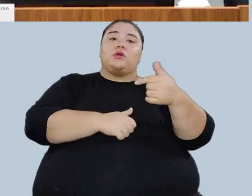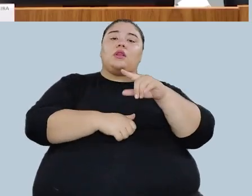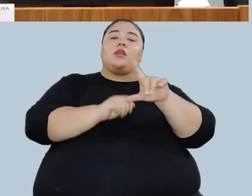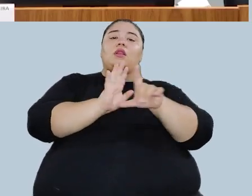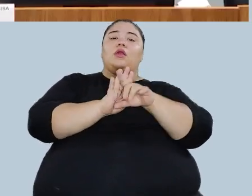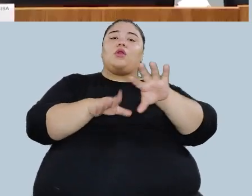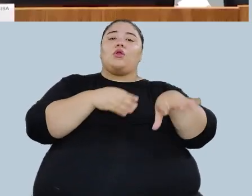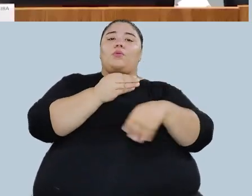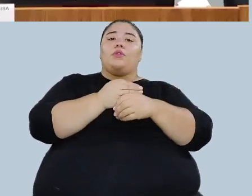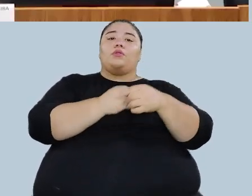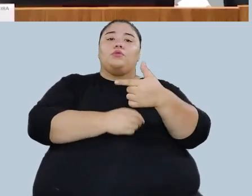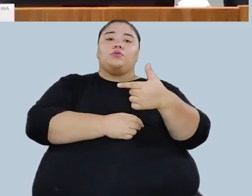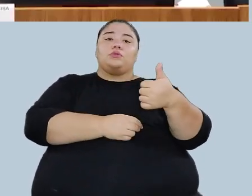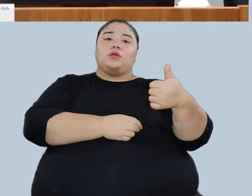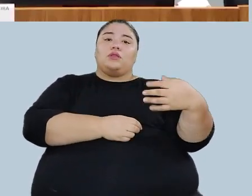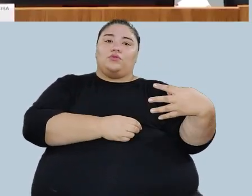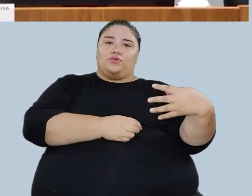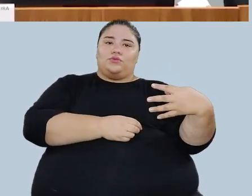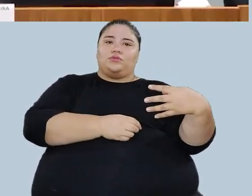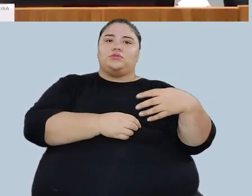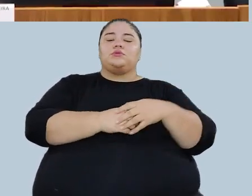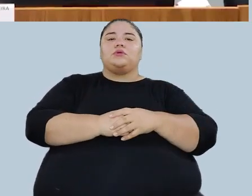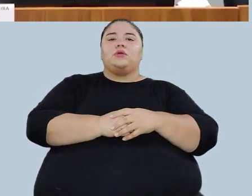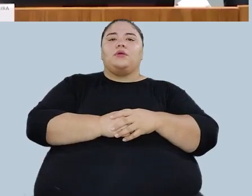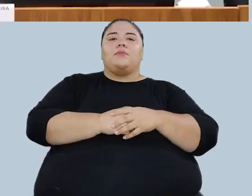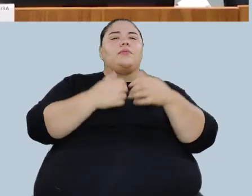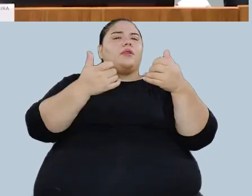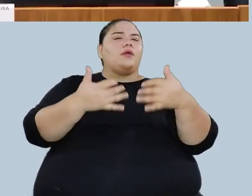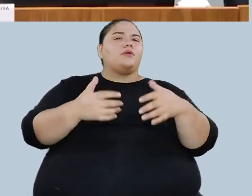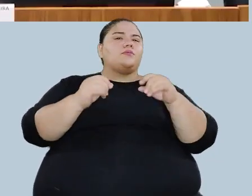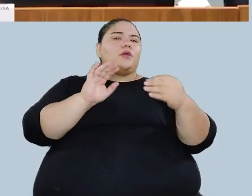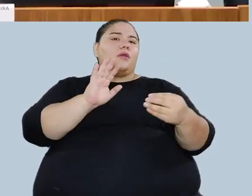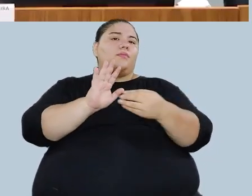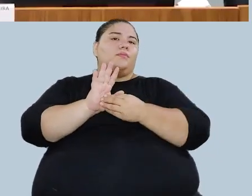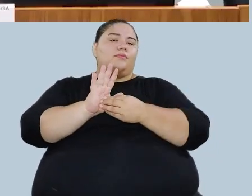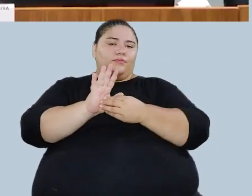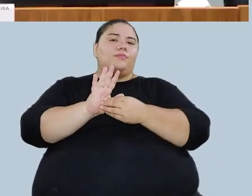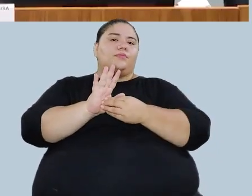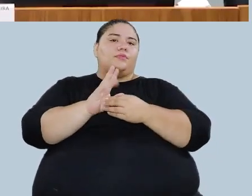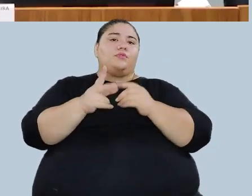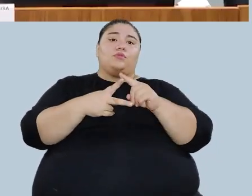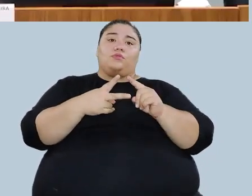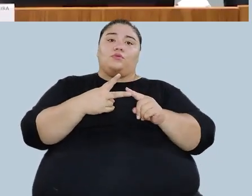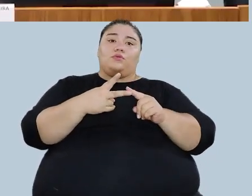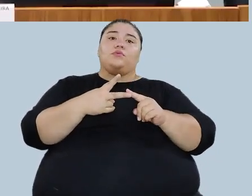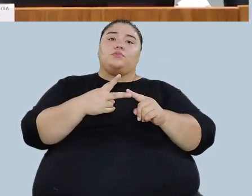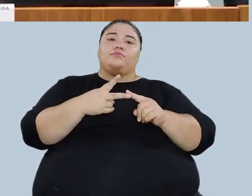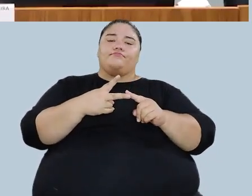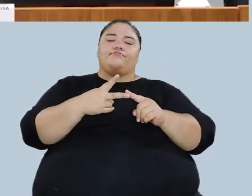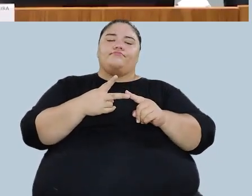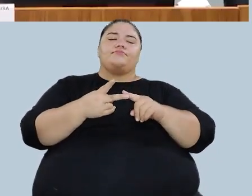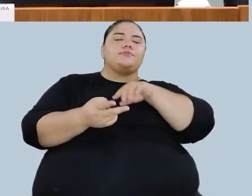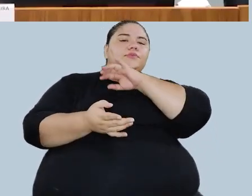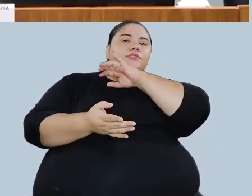Complementar 214, para enfatizar a aplicabilidade desses dois